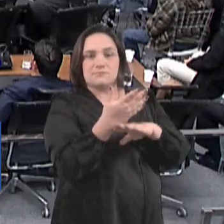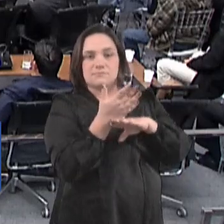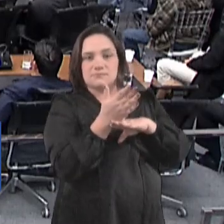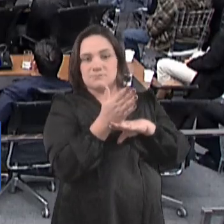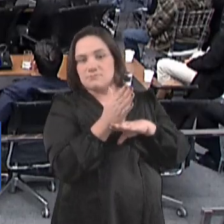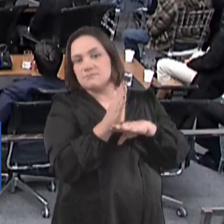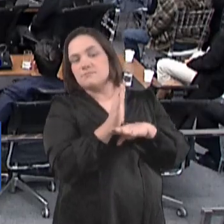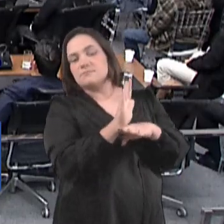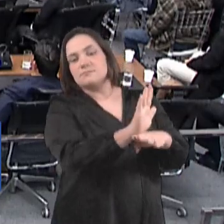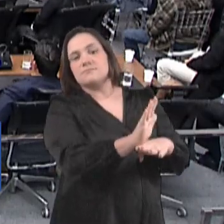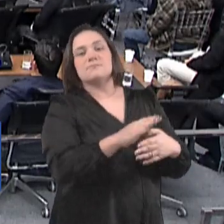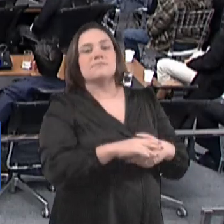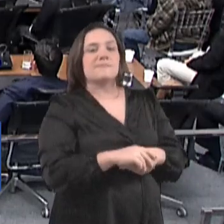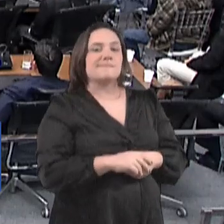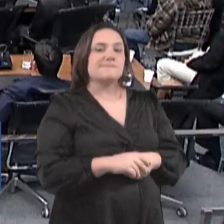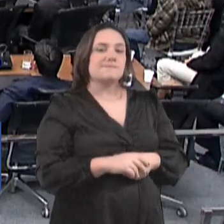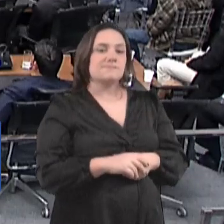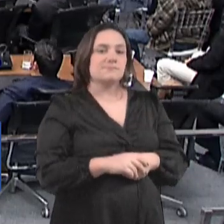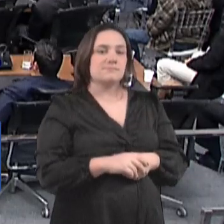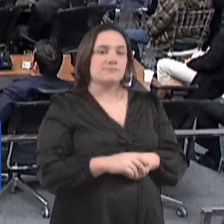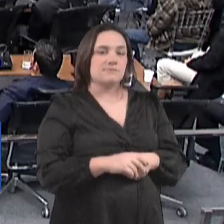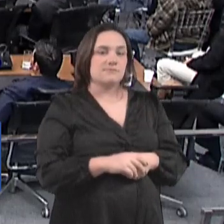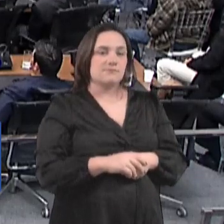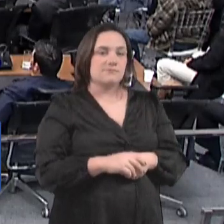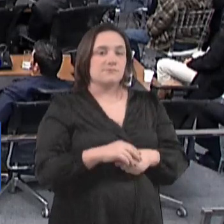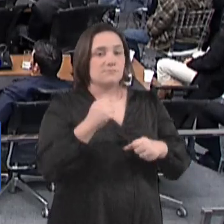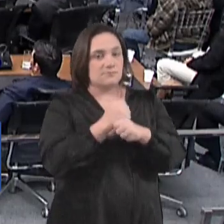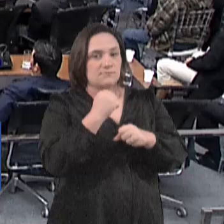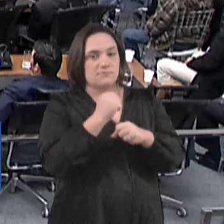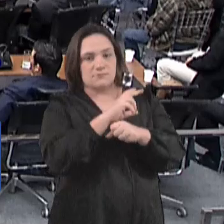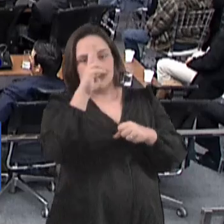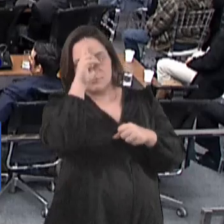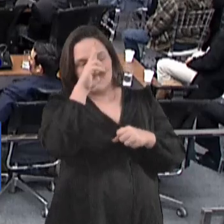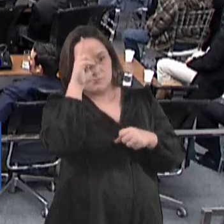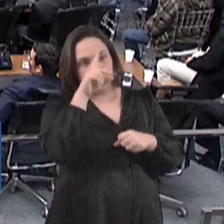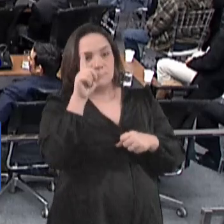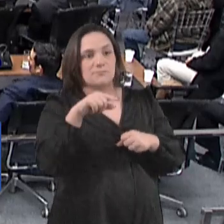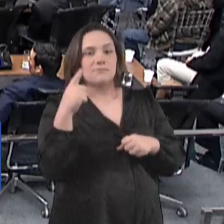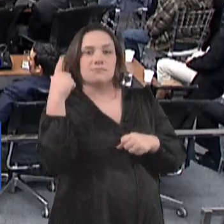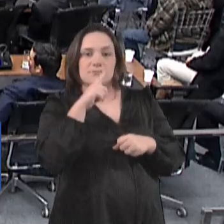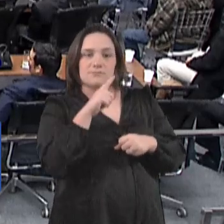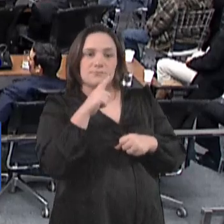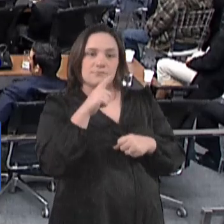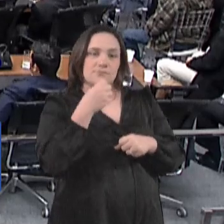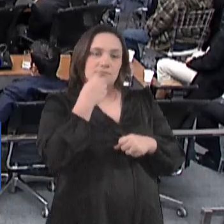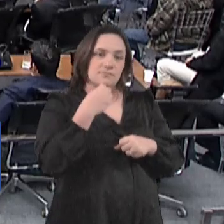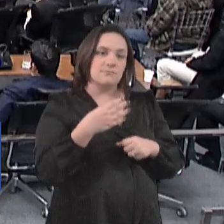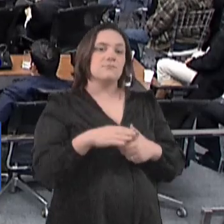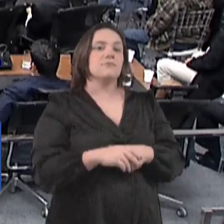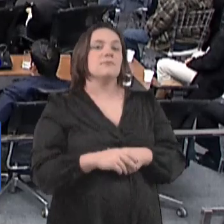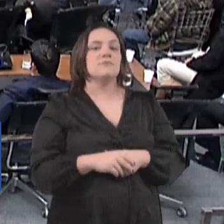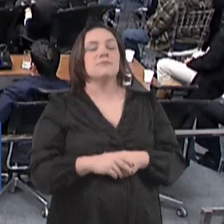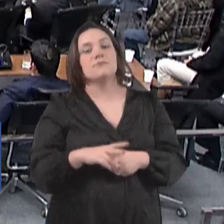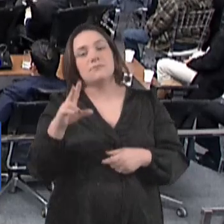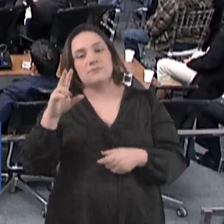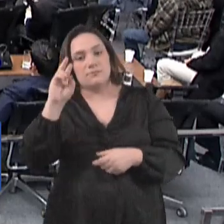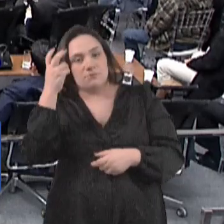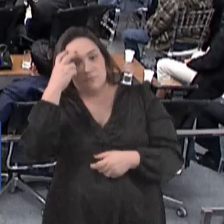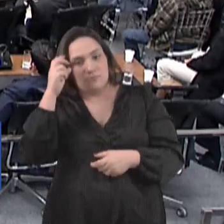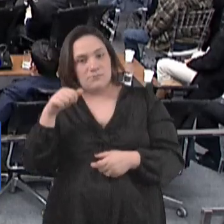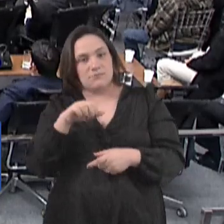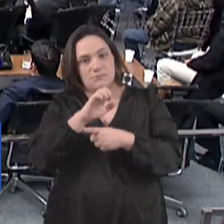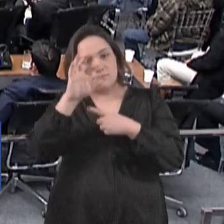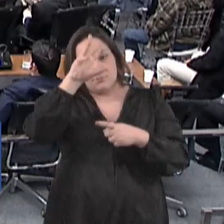meio de suas ações, para a construção da história e o enriquecimento cultural